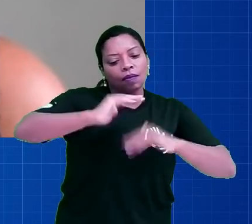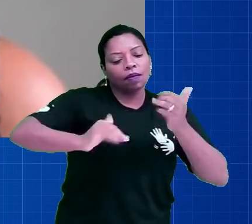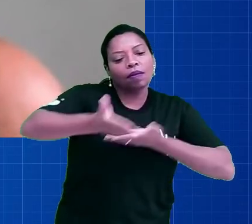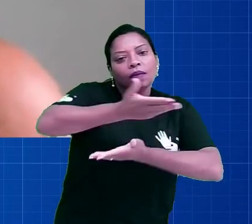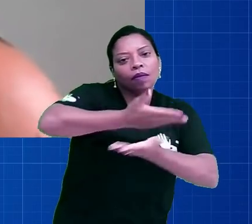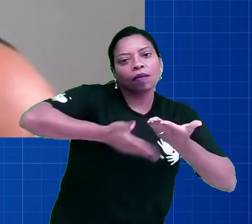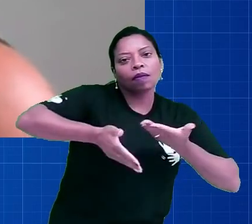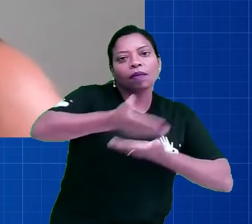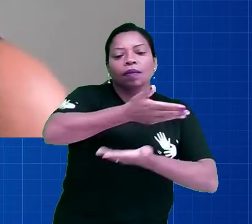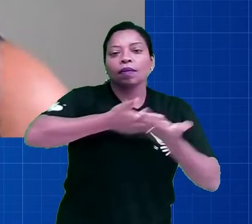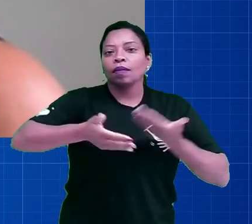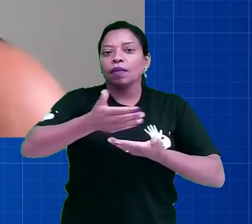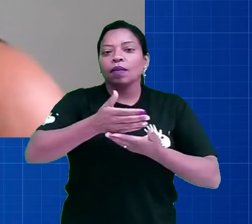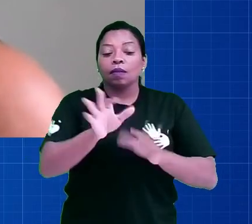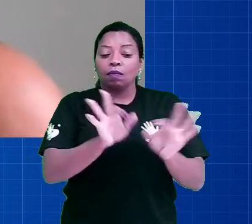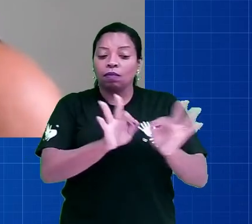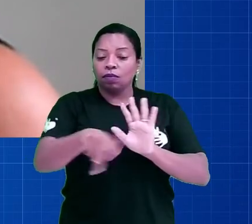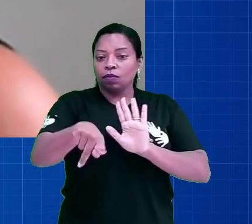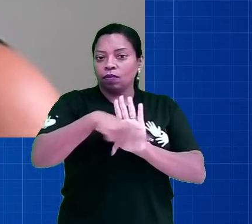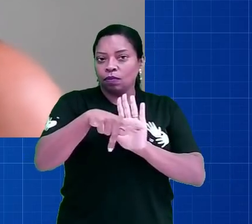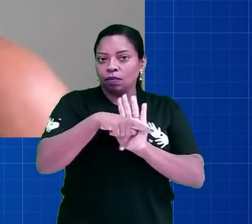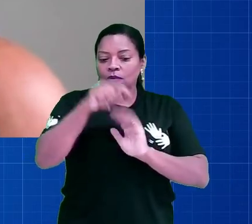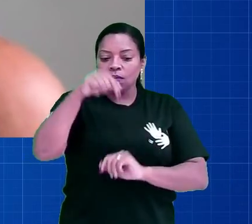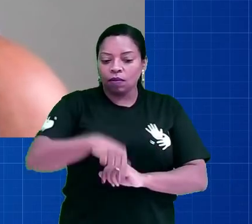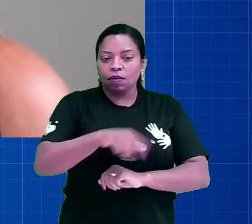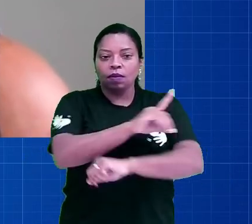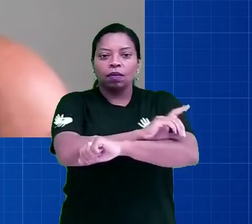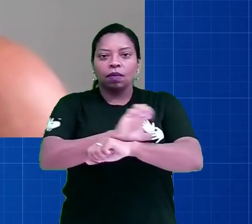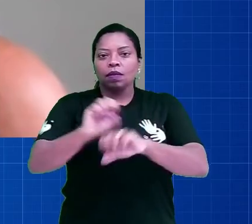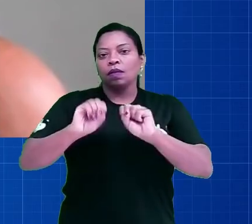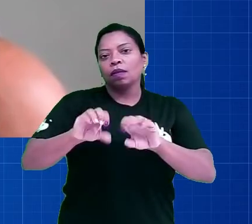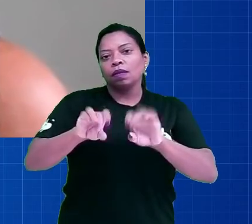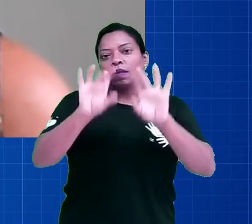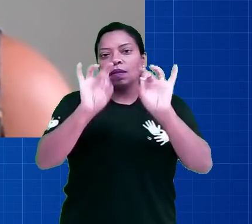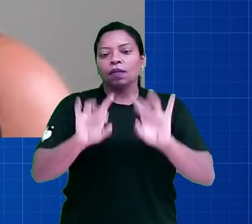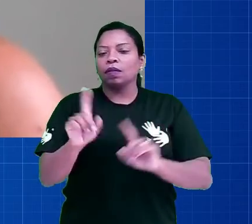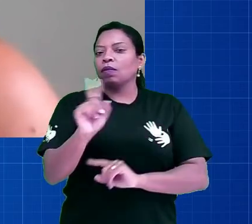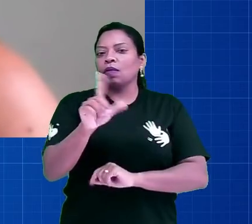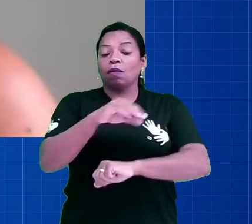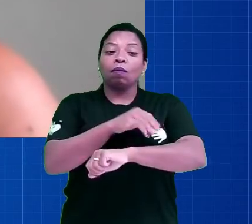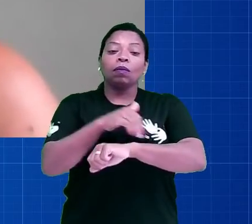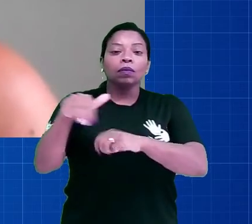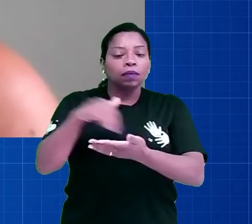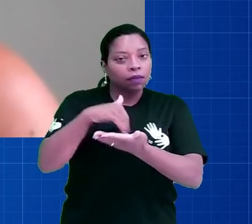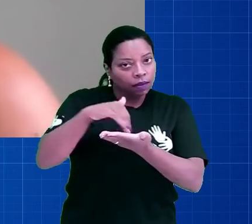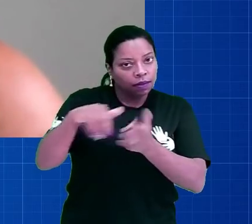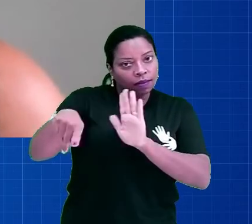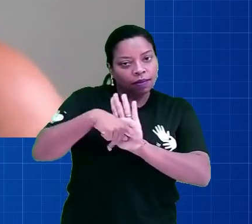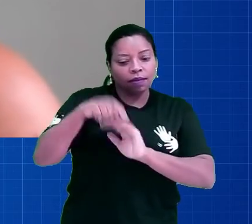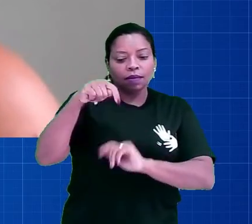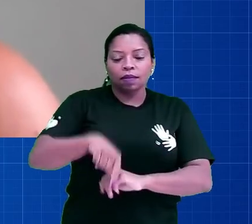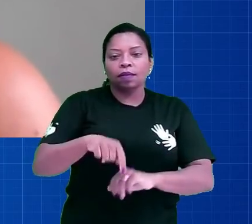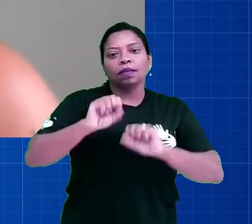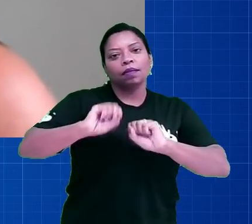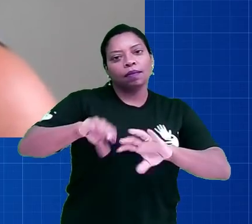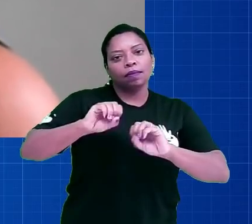Retomando, assim, que essa questão das práticas colaborativas não é um projeto do Departamento de Educação Especial, né? É um